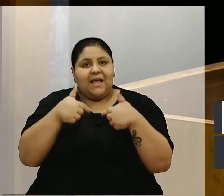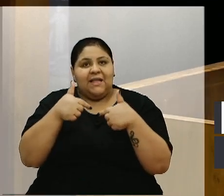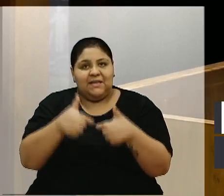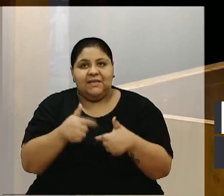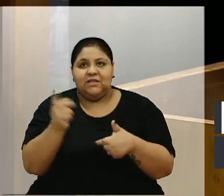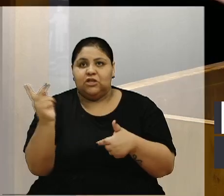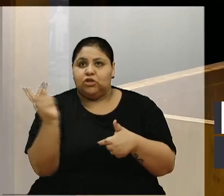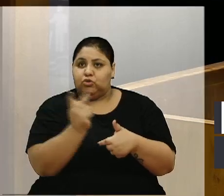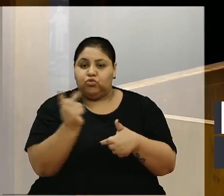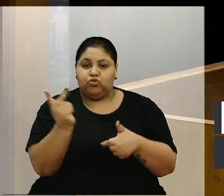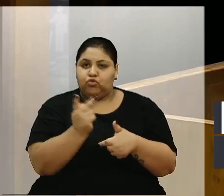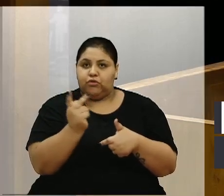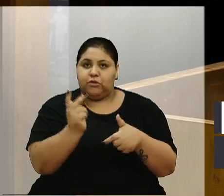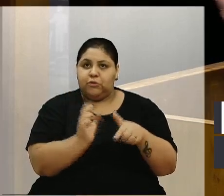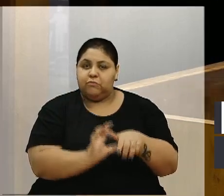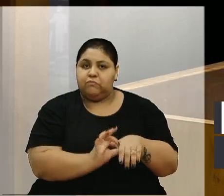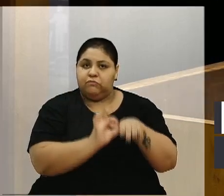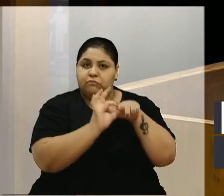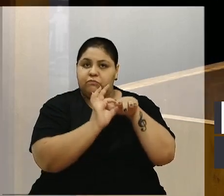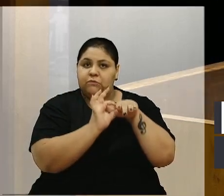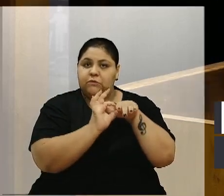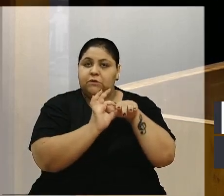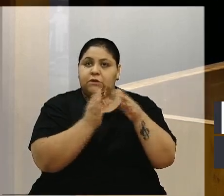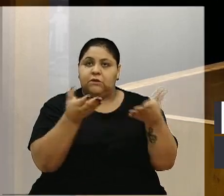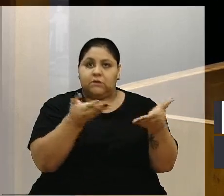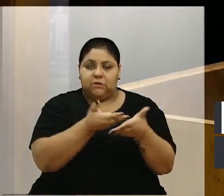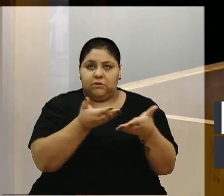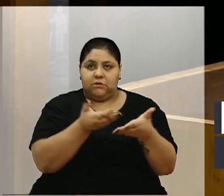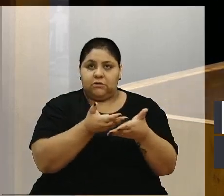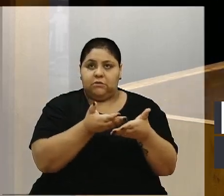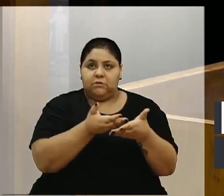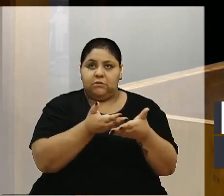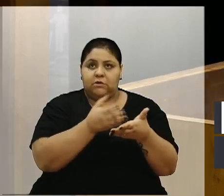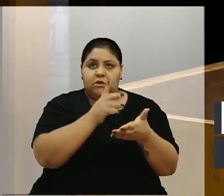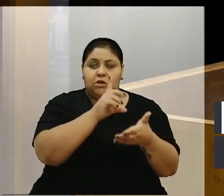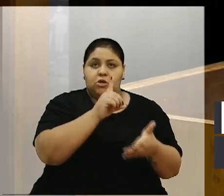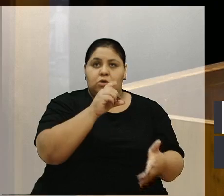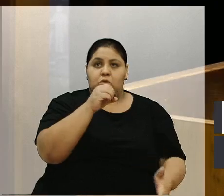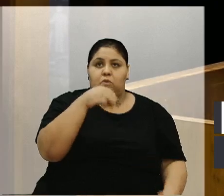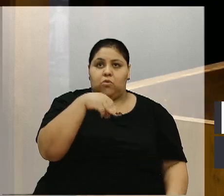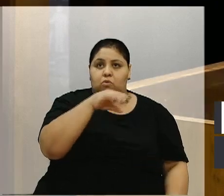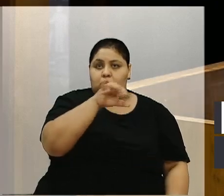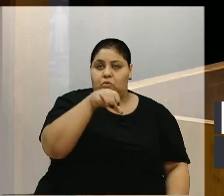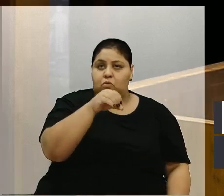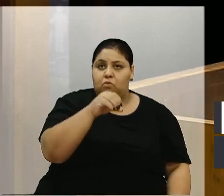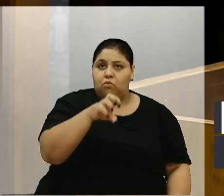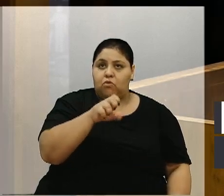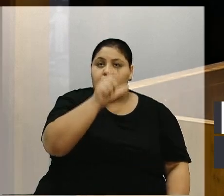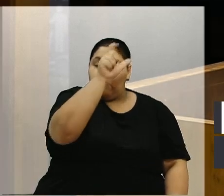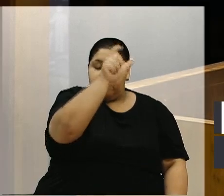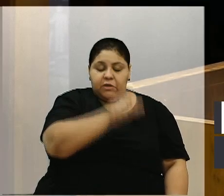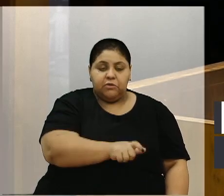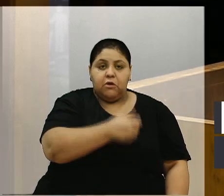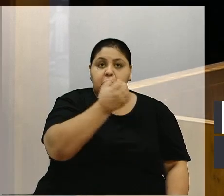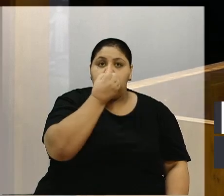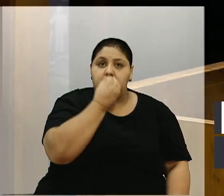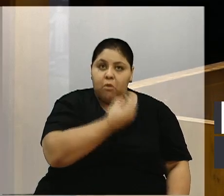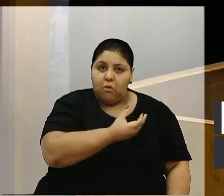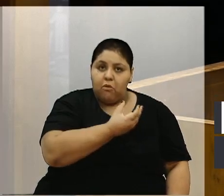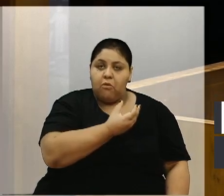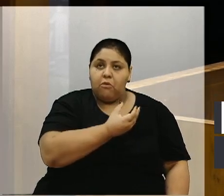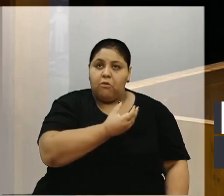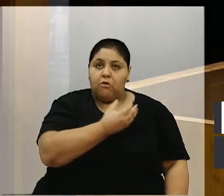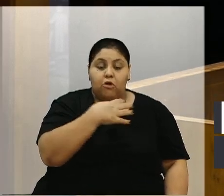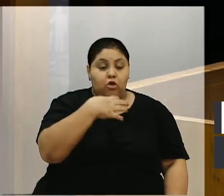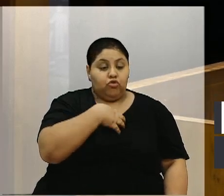2 gestores em voga aqui, que é o Dom José, que é uma pessoa de bom senso, e do